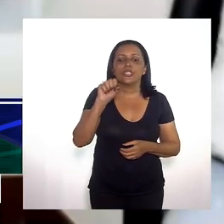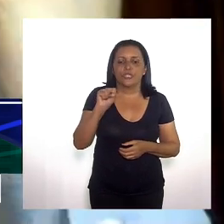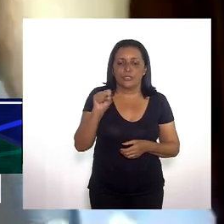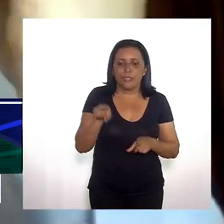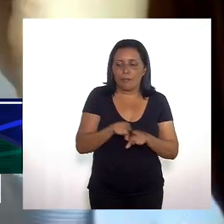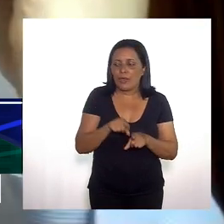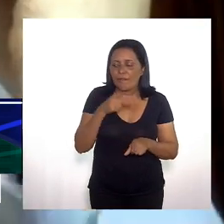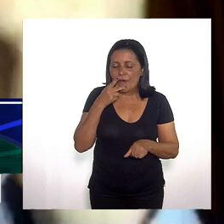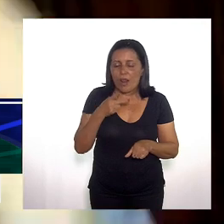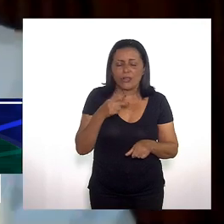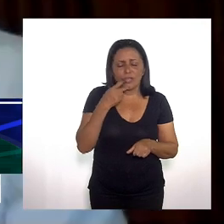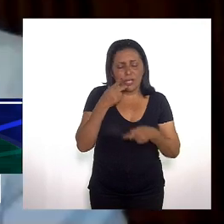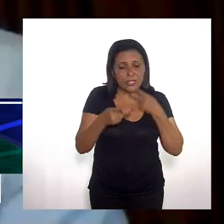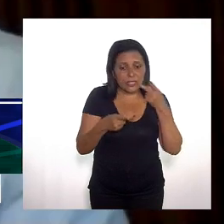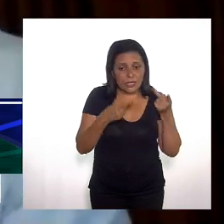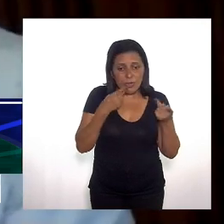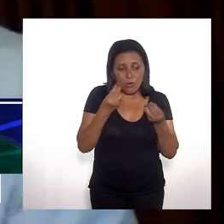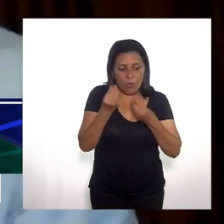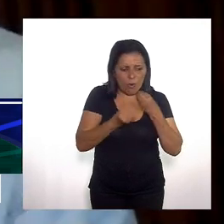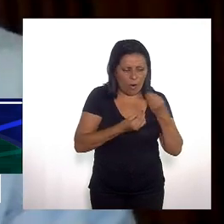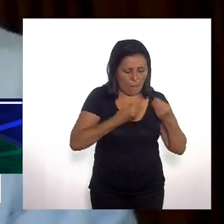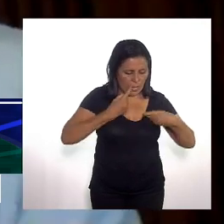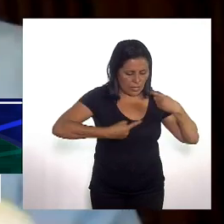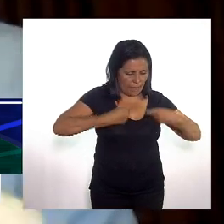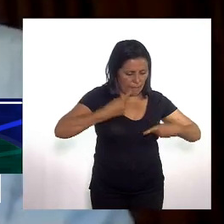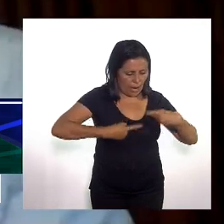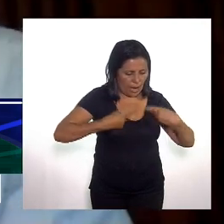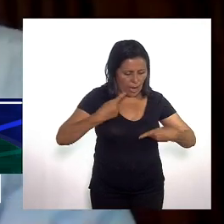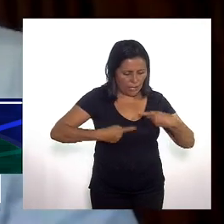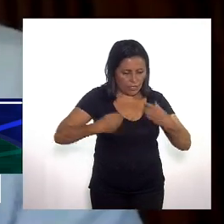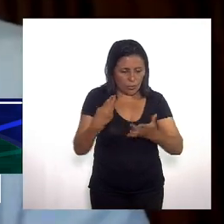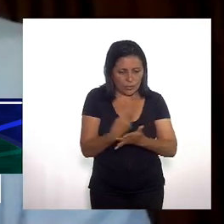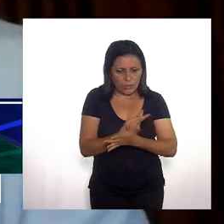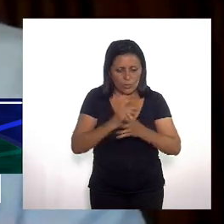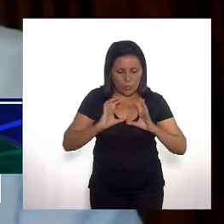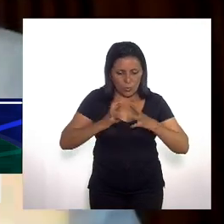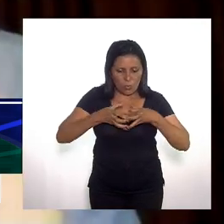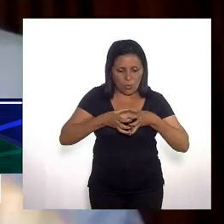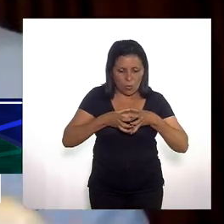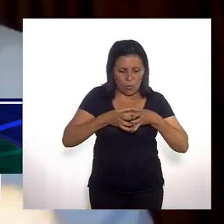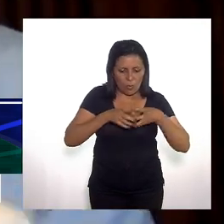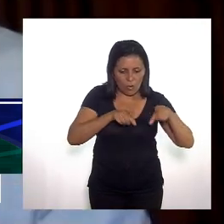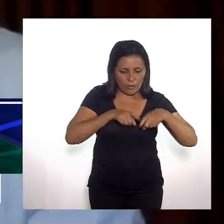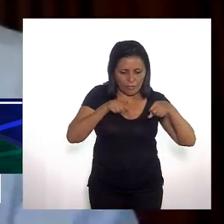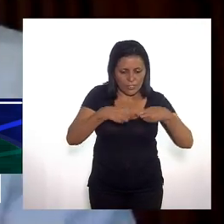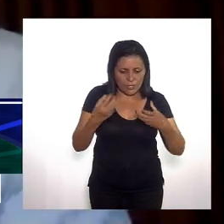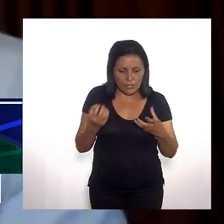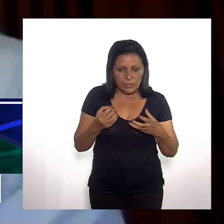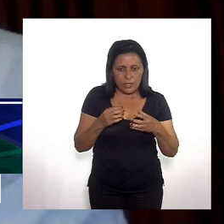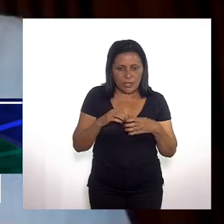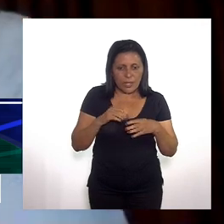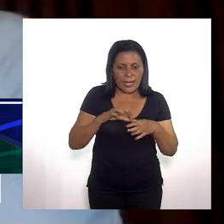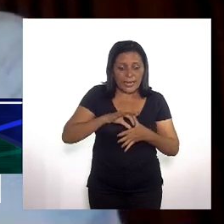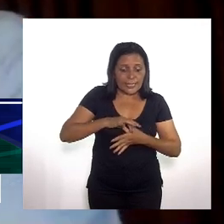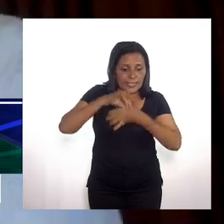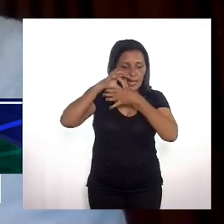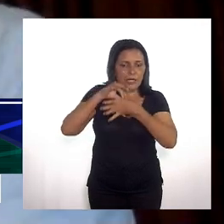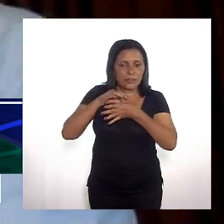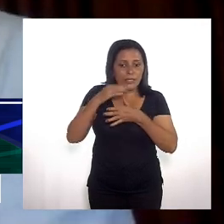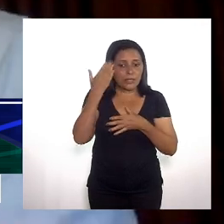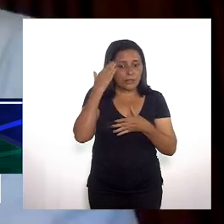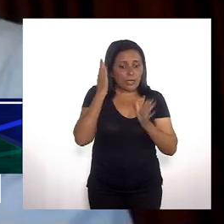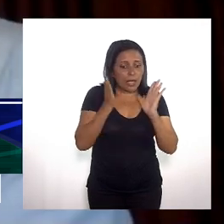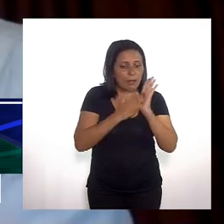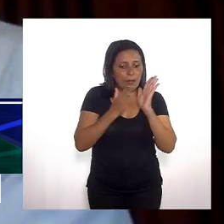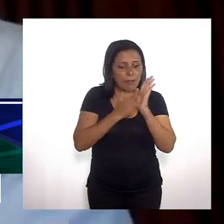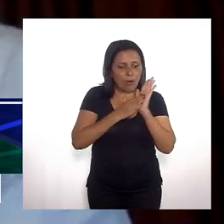Eu só queria dizer, presidente, como esse debate foi feito com toda a equipe da Fazenda, com a liderança, de forma a entender a proposta que